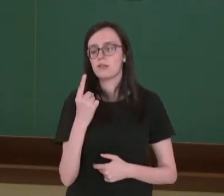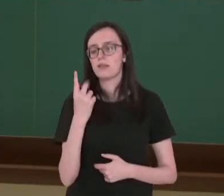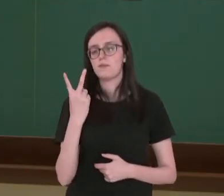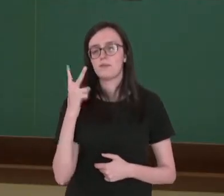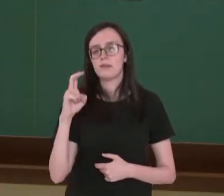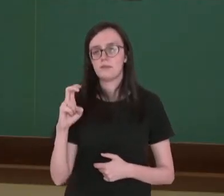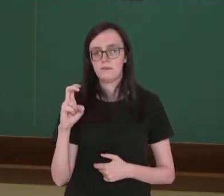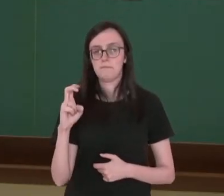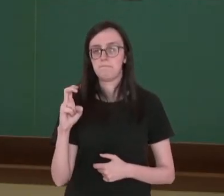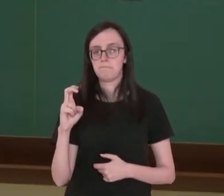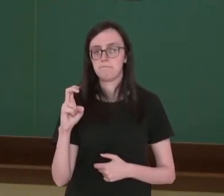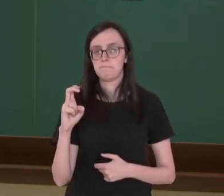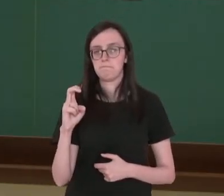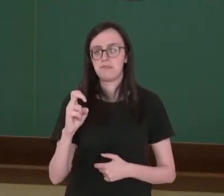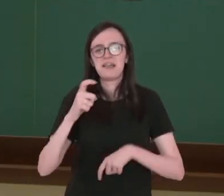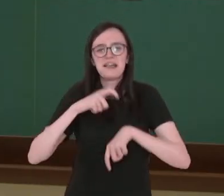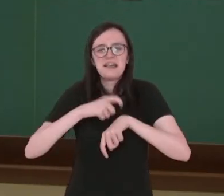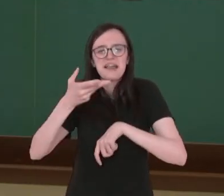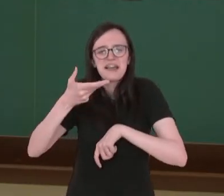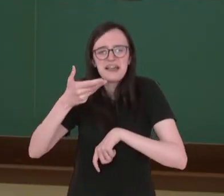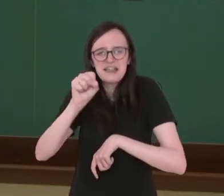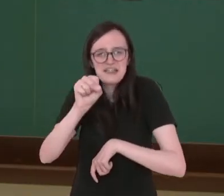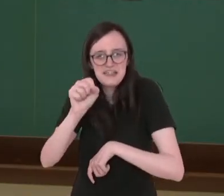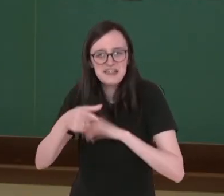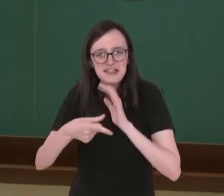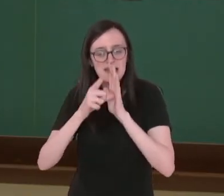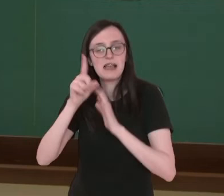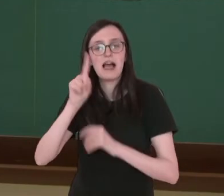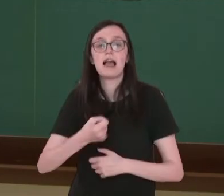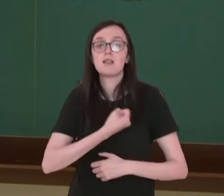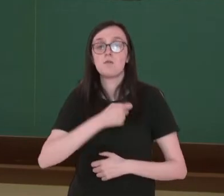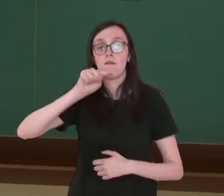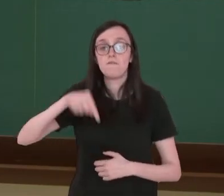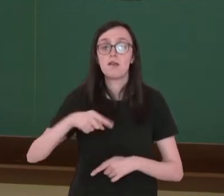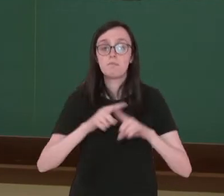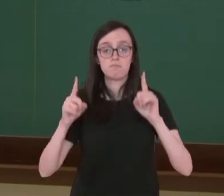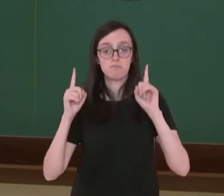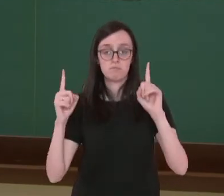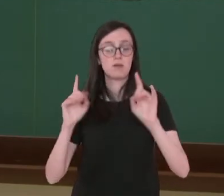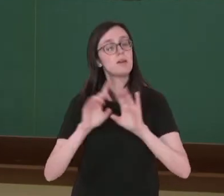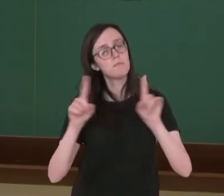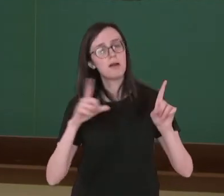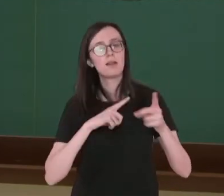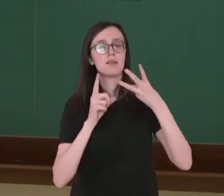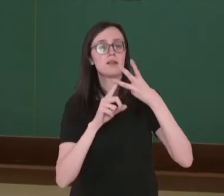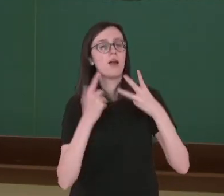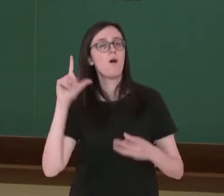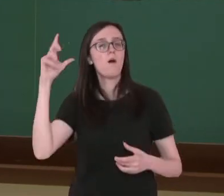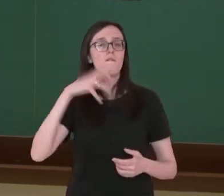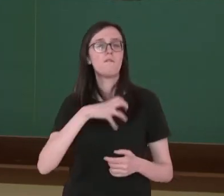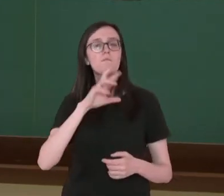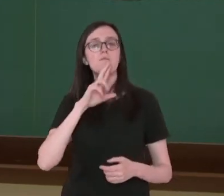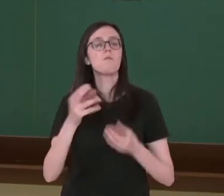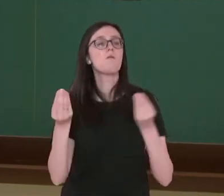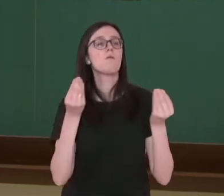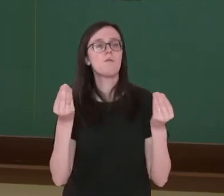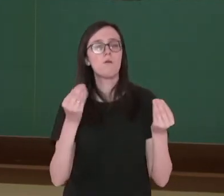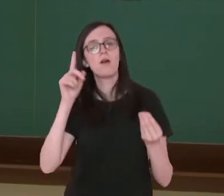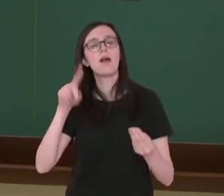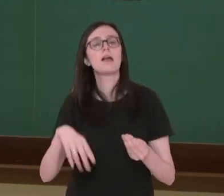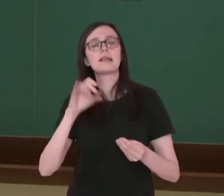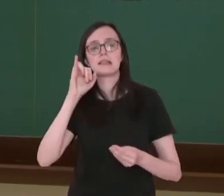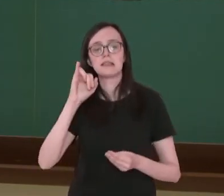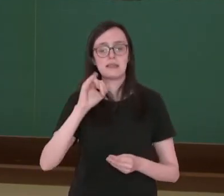0,125 milésimos, ou seja, um número decimal finito. Mas nós temos o terceiro caso, que é quando ele vai dar